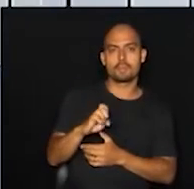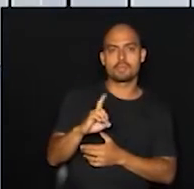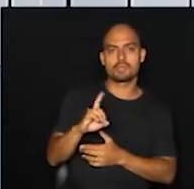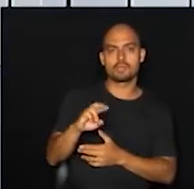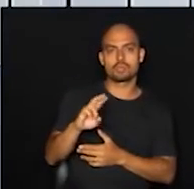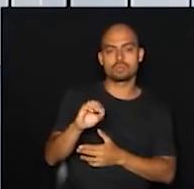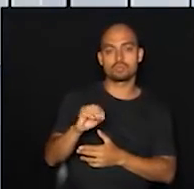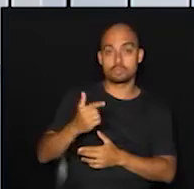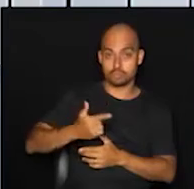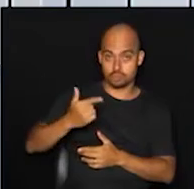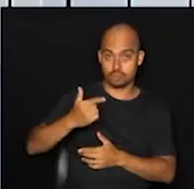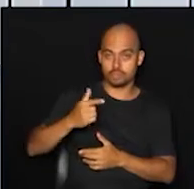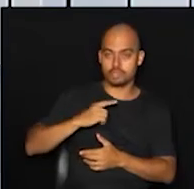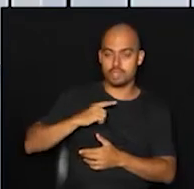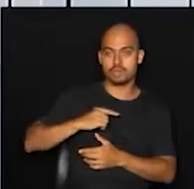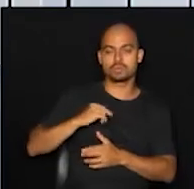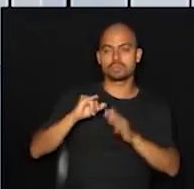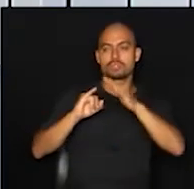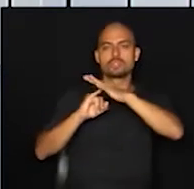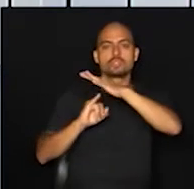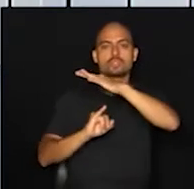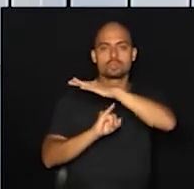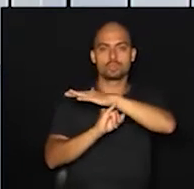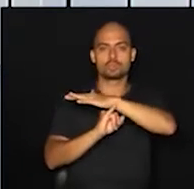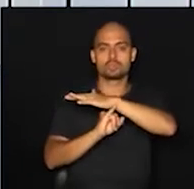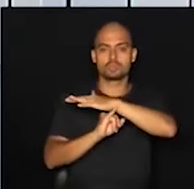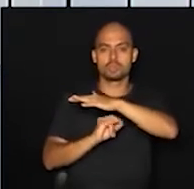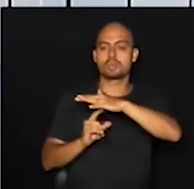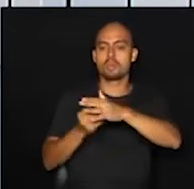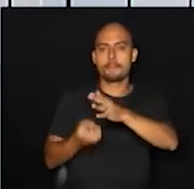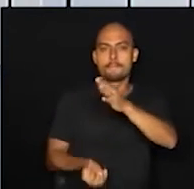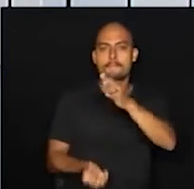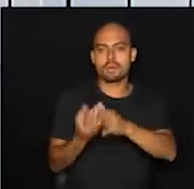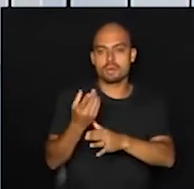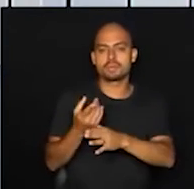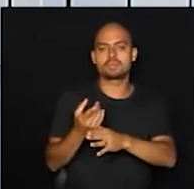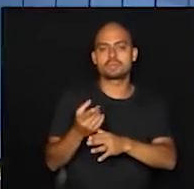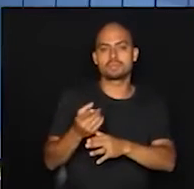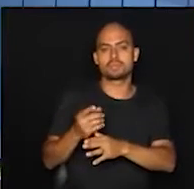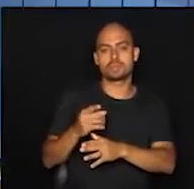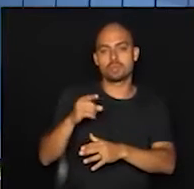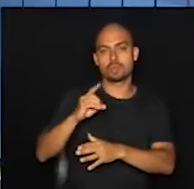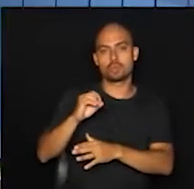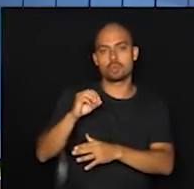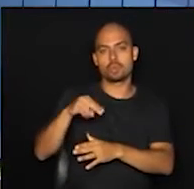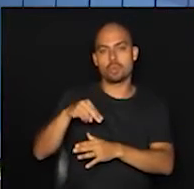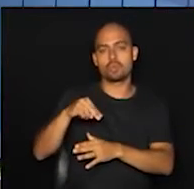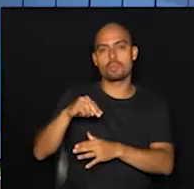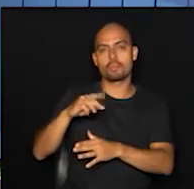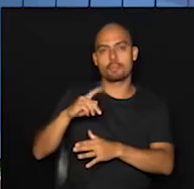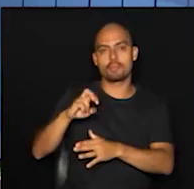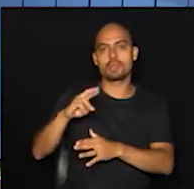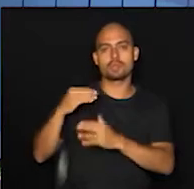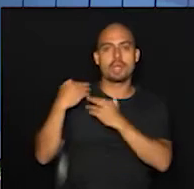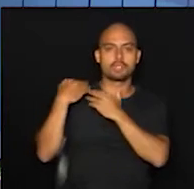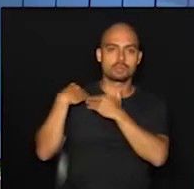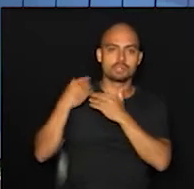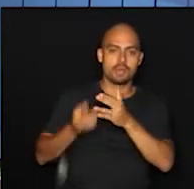o Instituto Agronômico de Campinas foi fundado pelo imperador, pelo Dom Pedro II, em